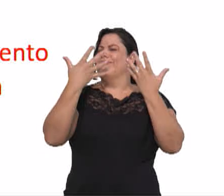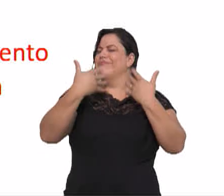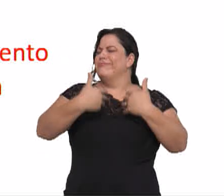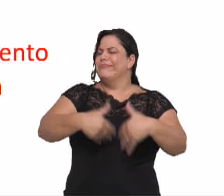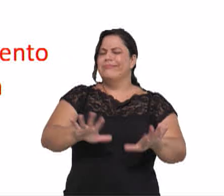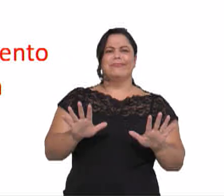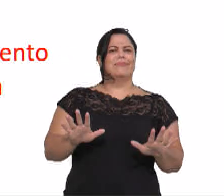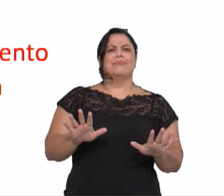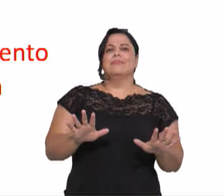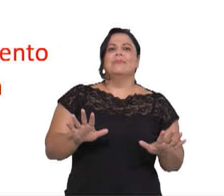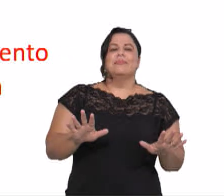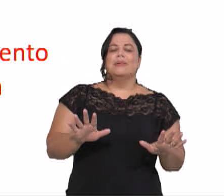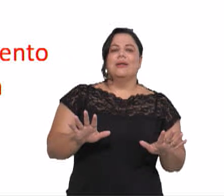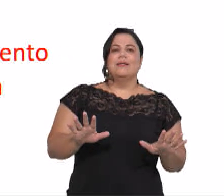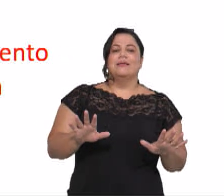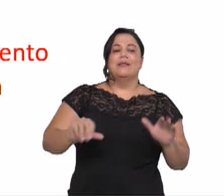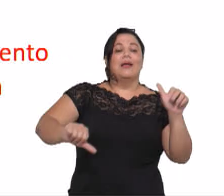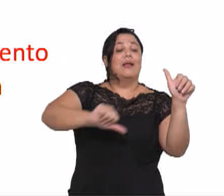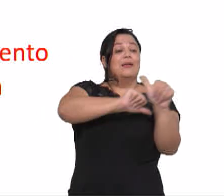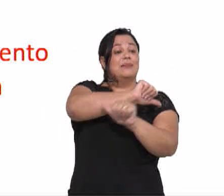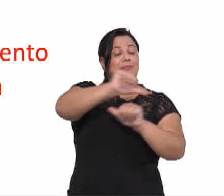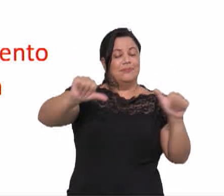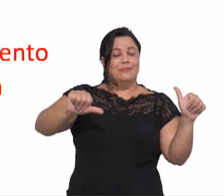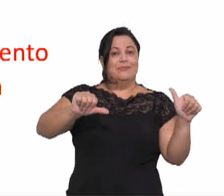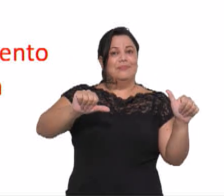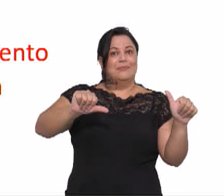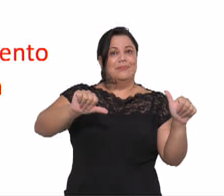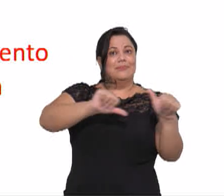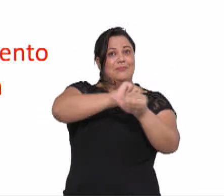também as transformações